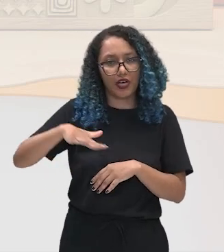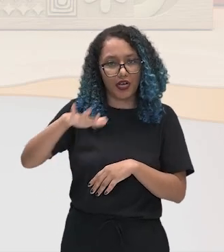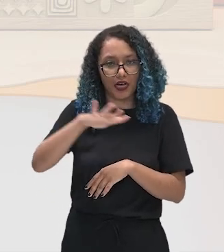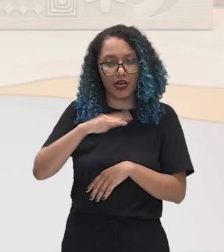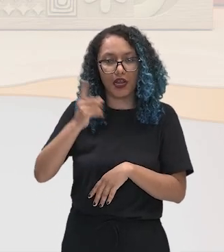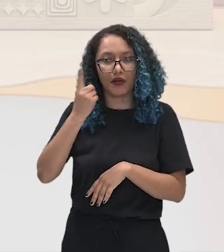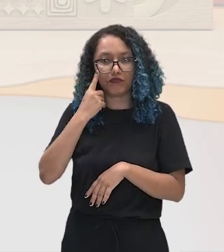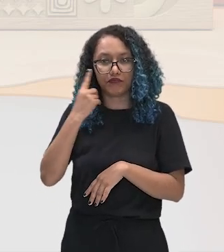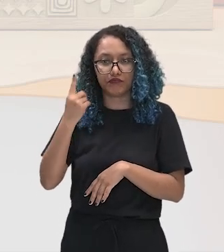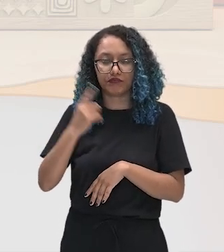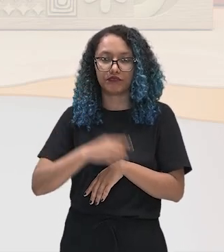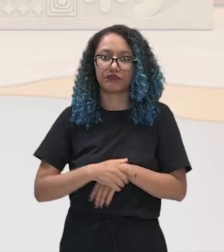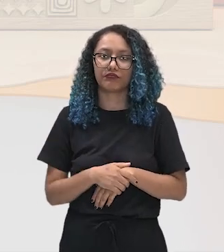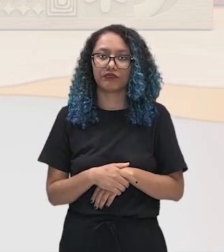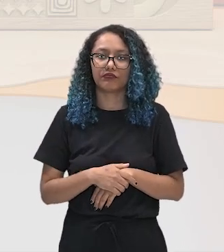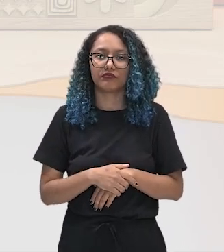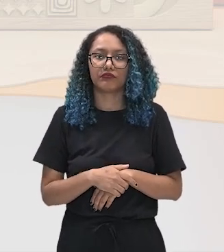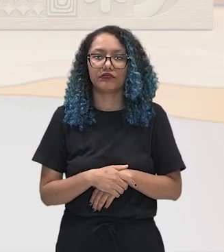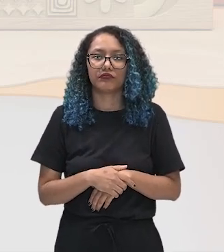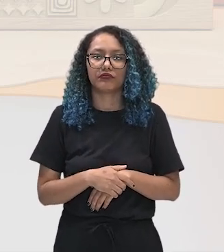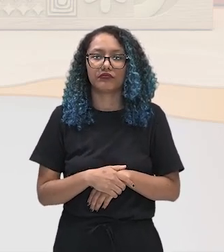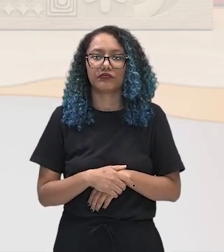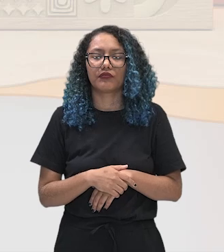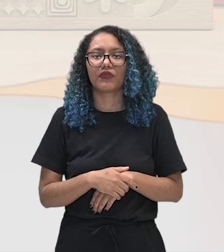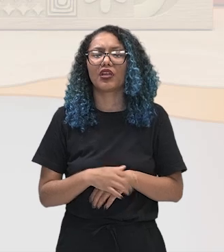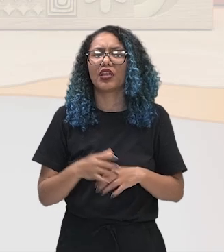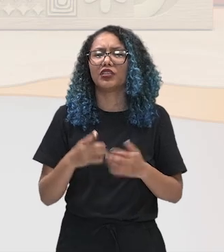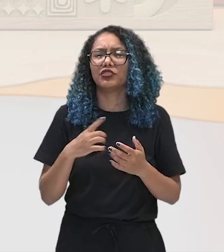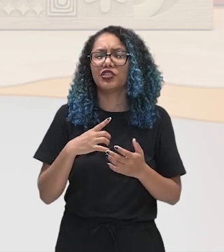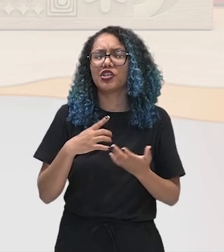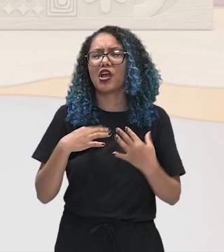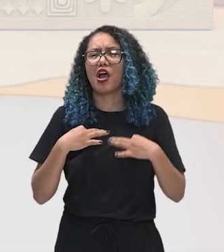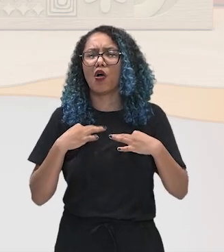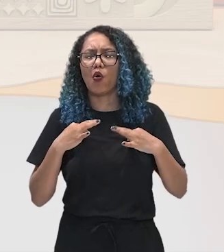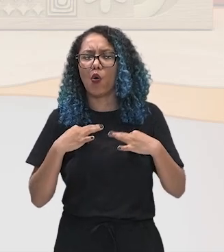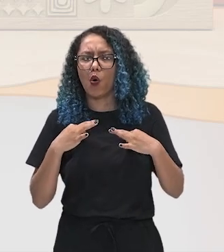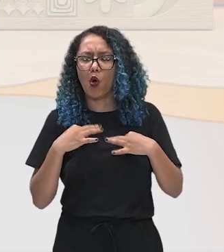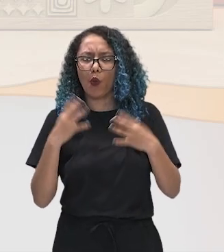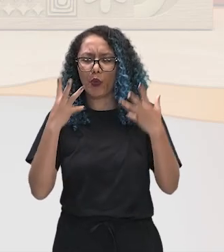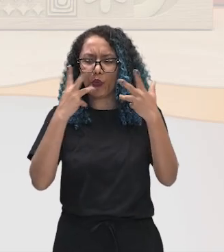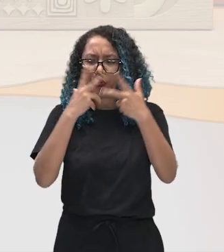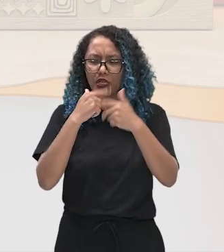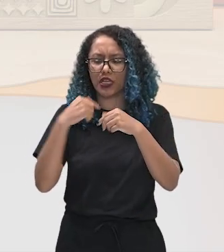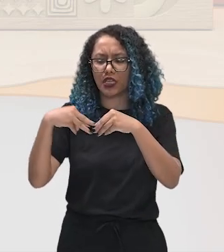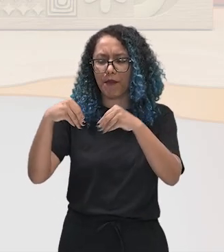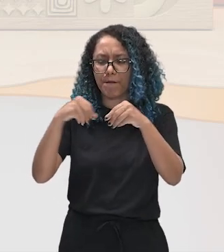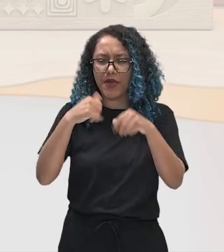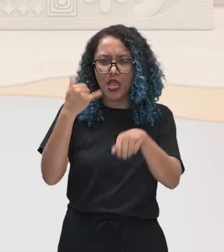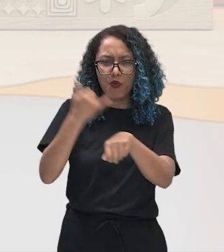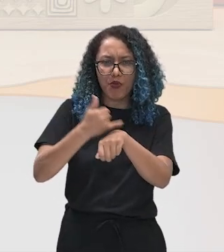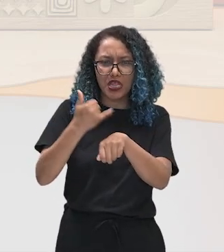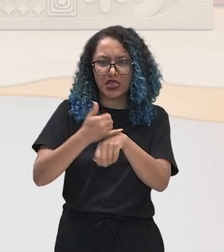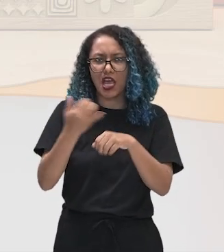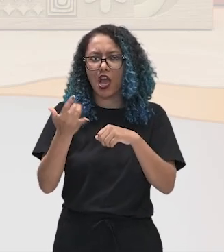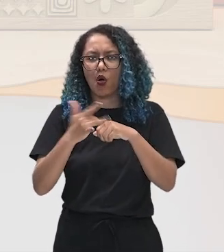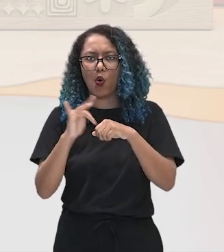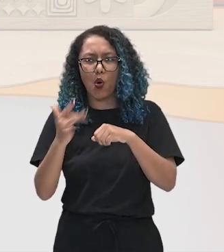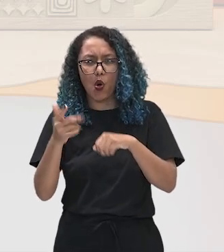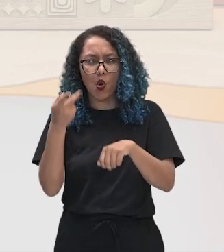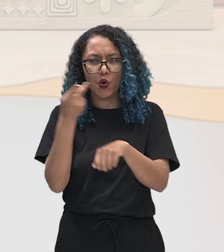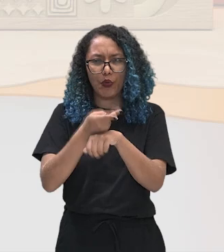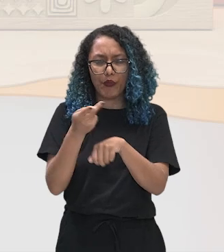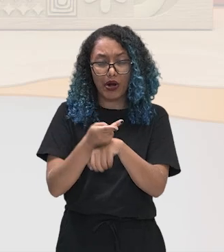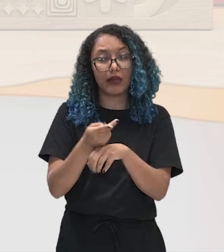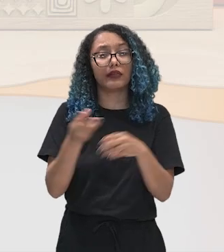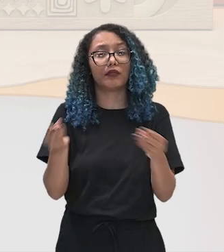de tudo nessa rota, desde roupas bonitas até temperos e metais preciosos, como o ouro, a prata,